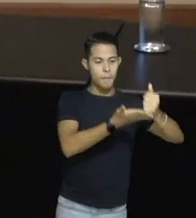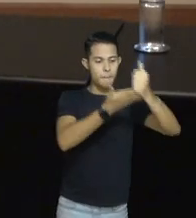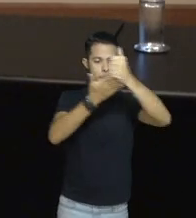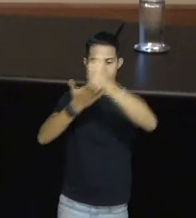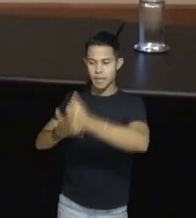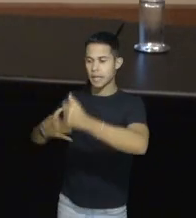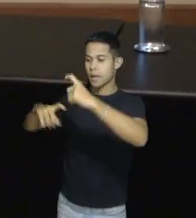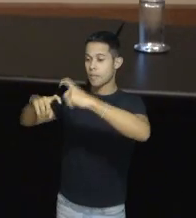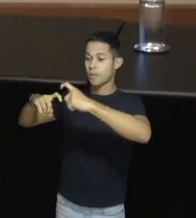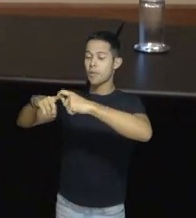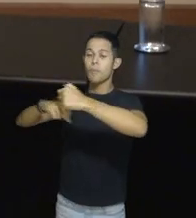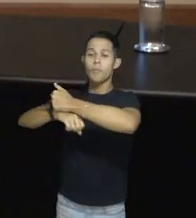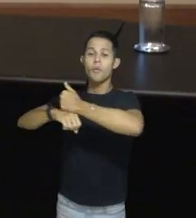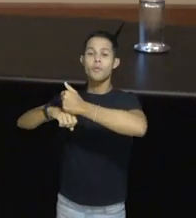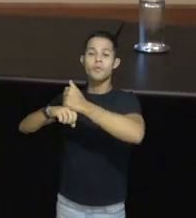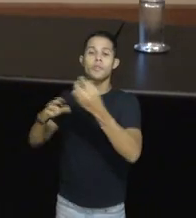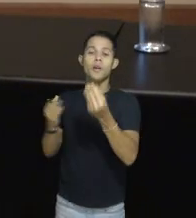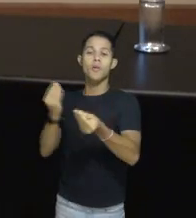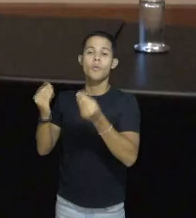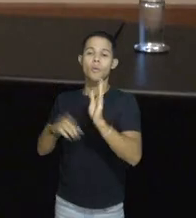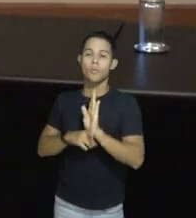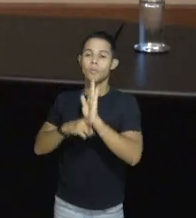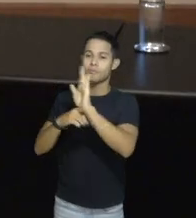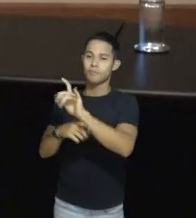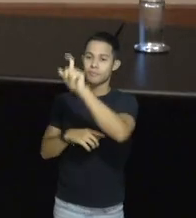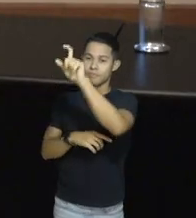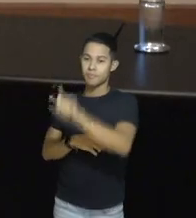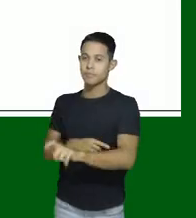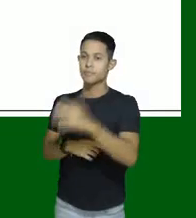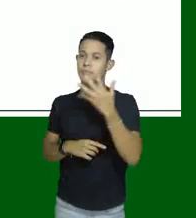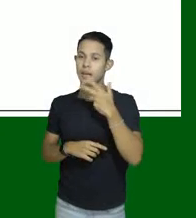criança precisa ser encaminhada.